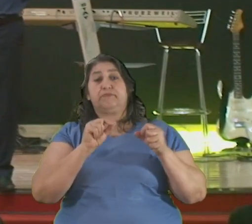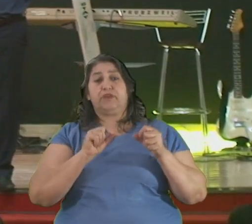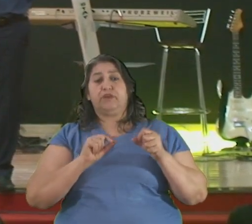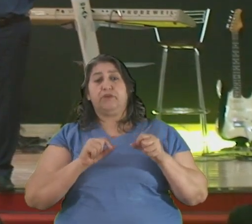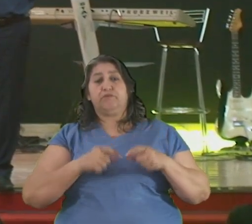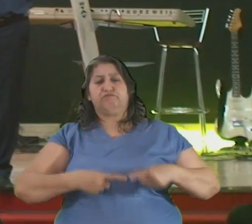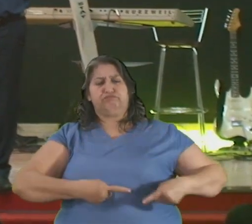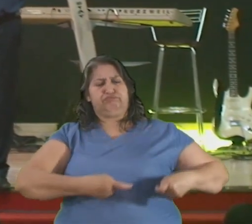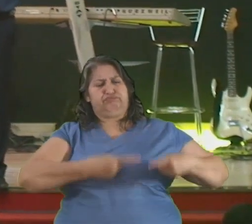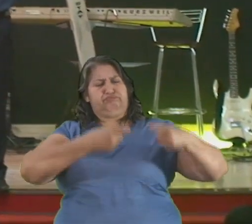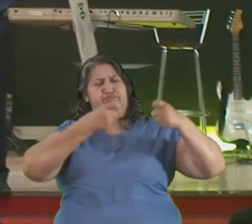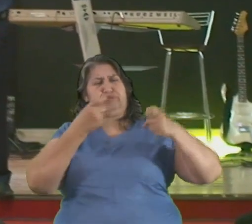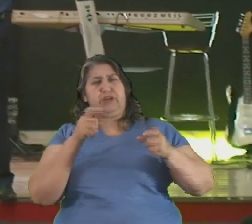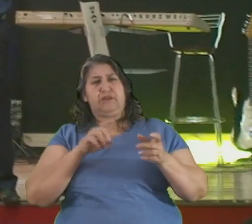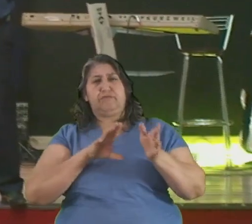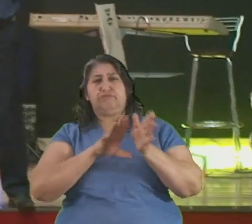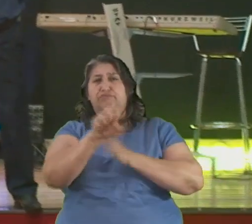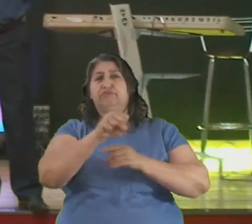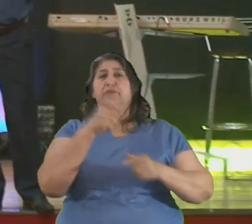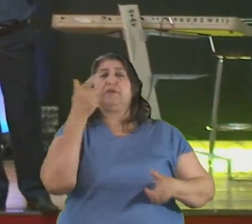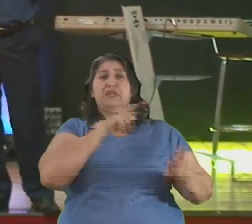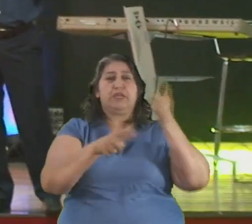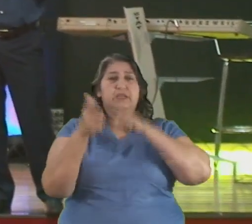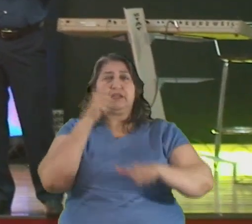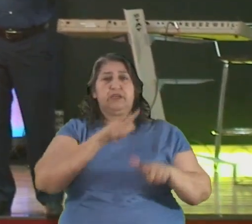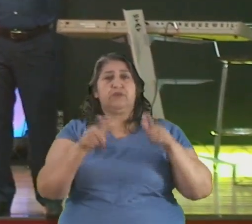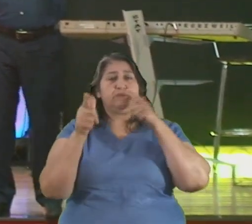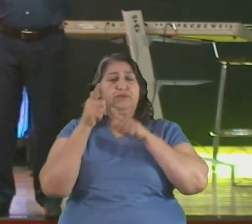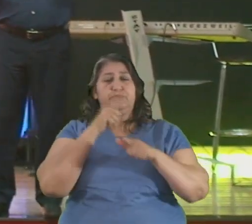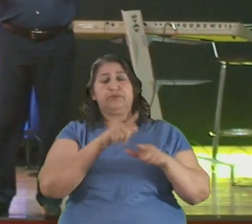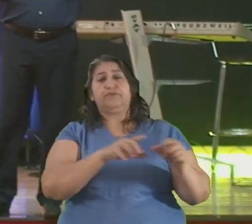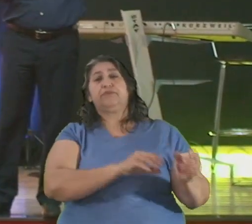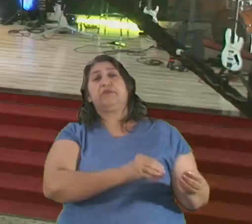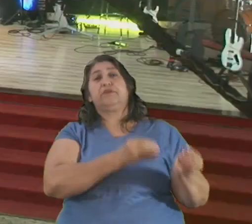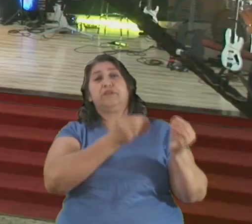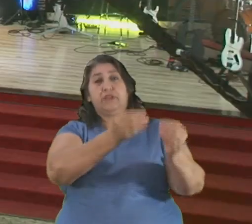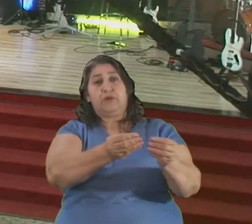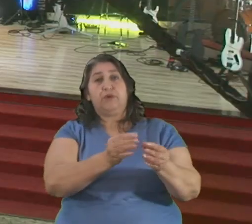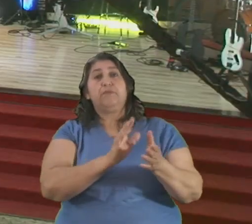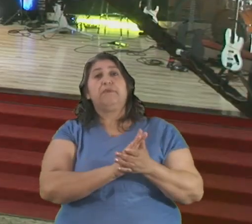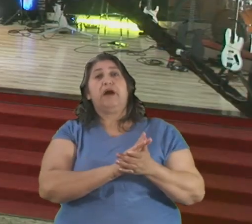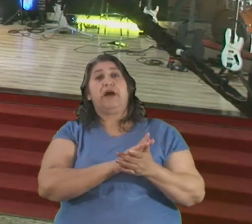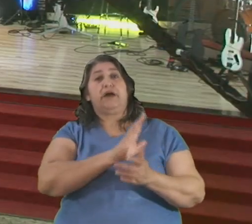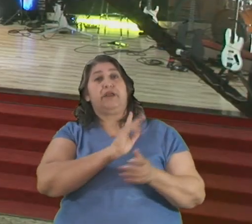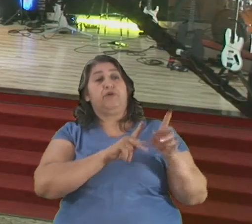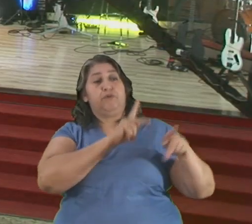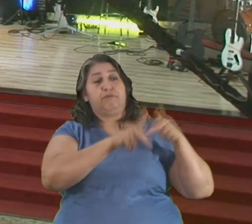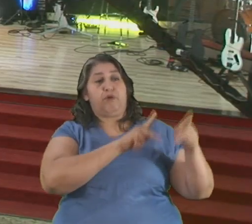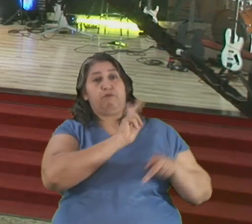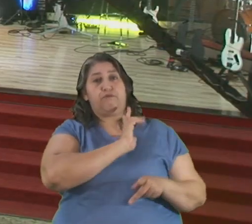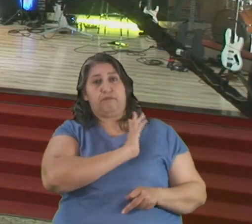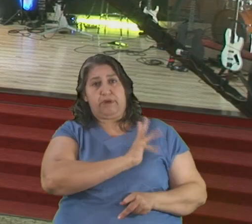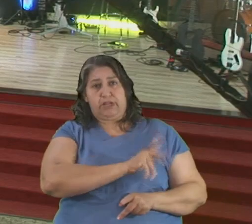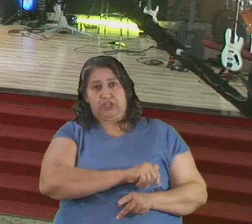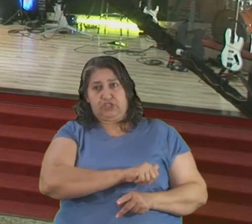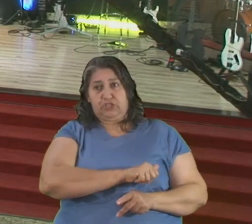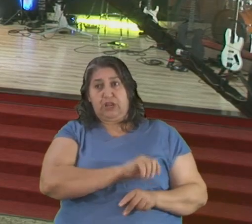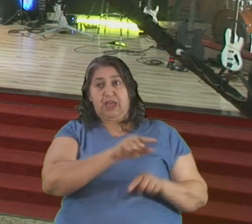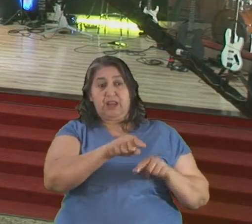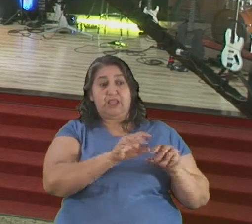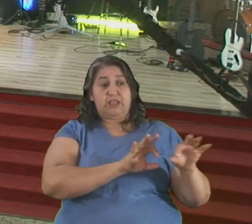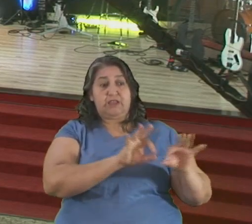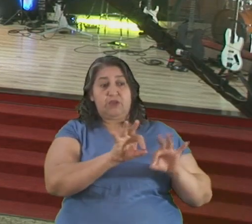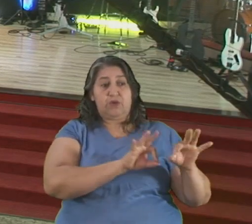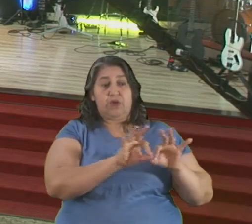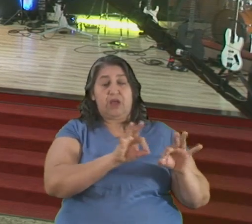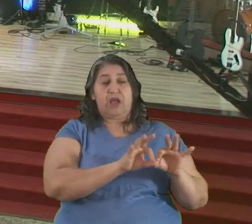na guerra, e a Jordânia cedeu para os palestinos, e ali está a Organização da